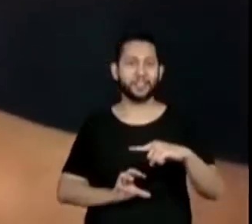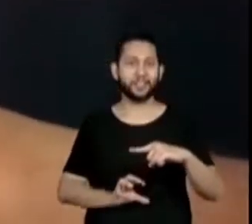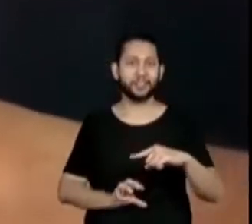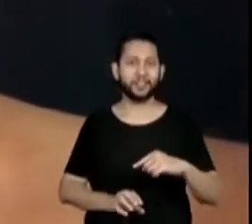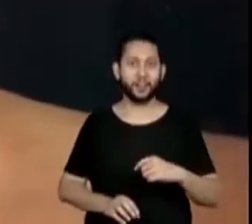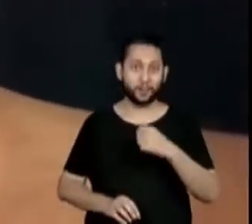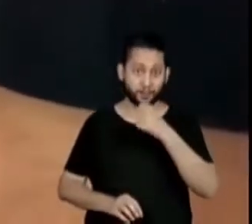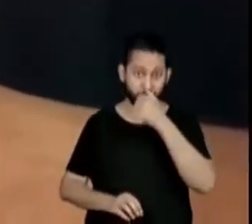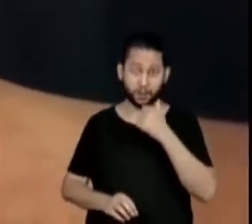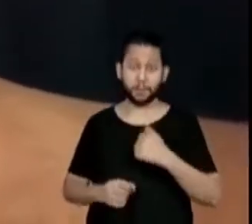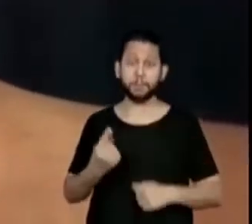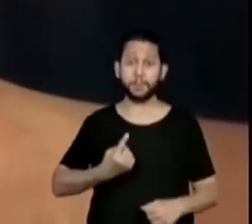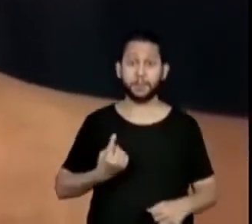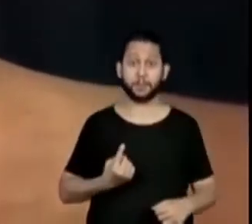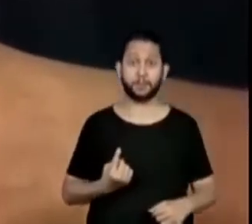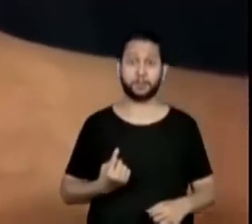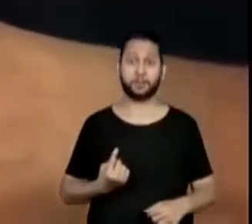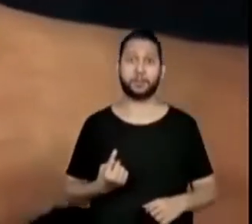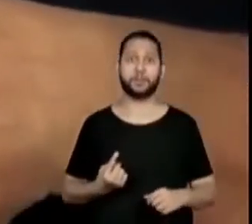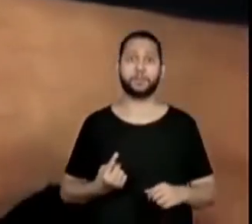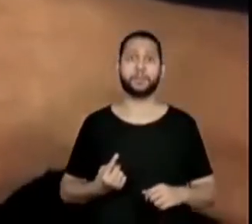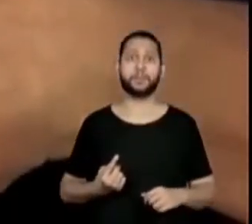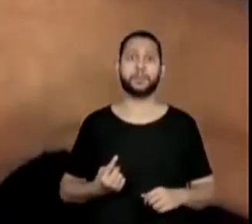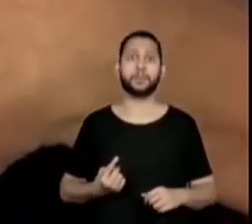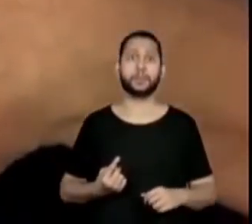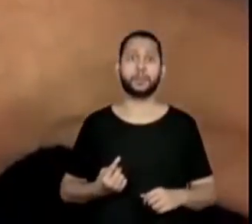Esse primeiro quadrante aqui, um quarto dessa imagem do